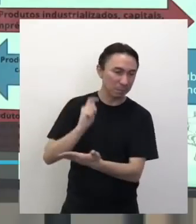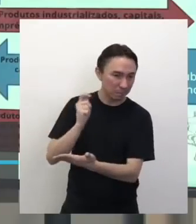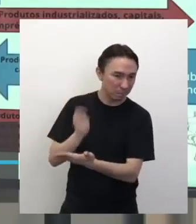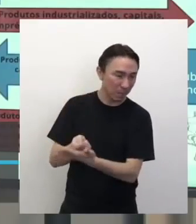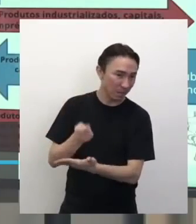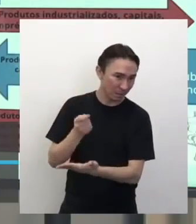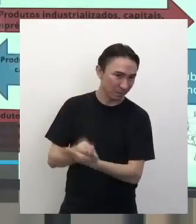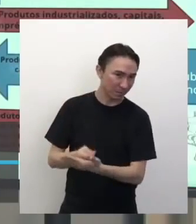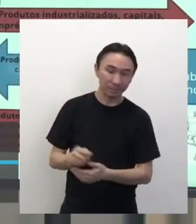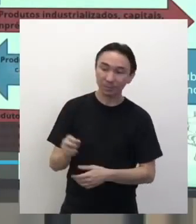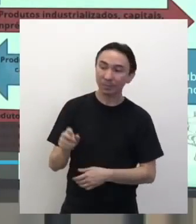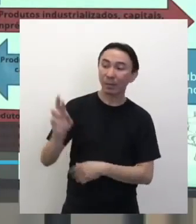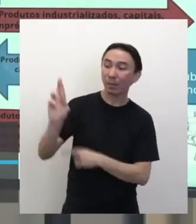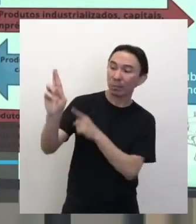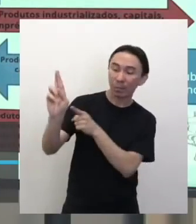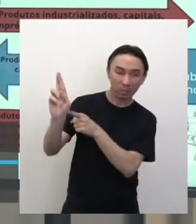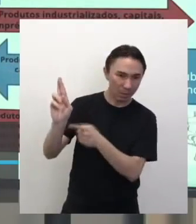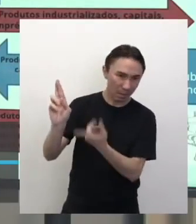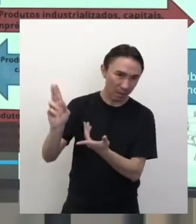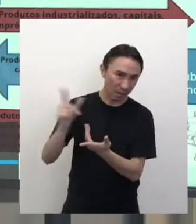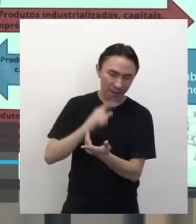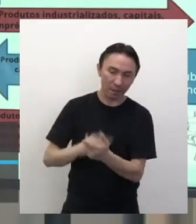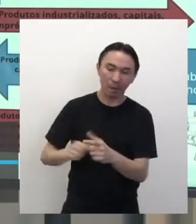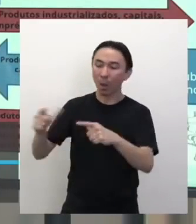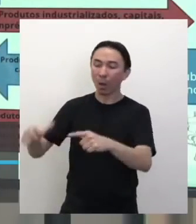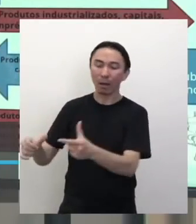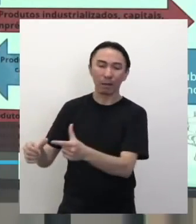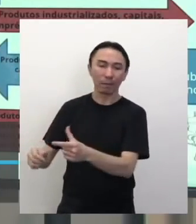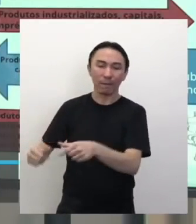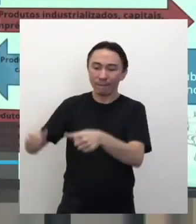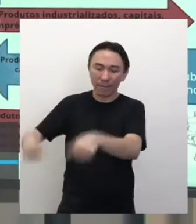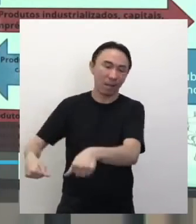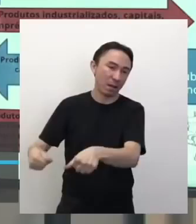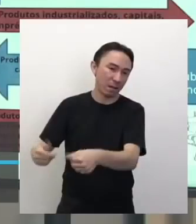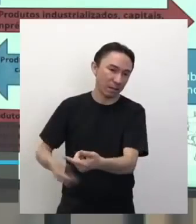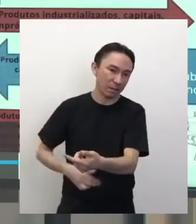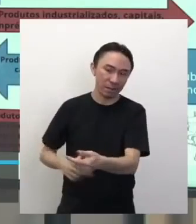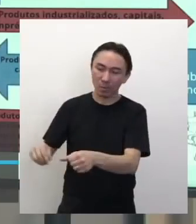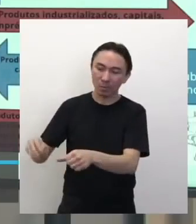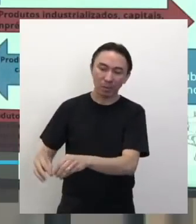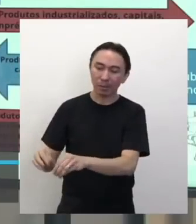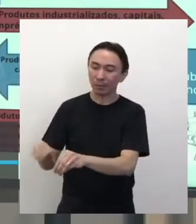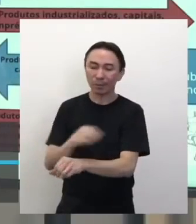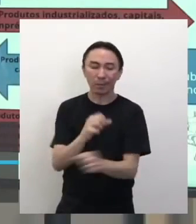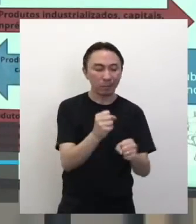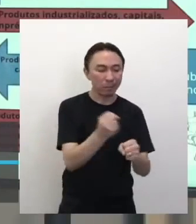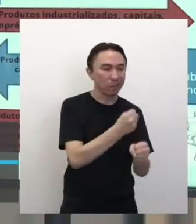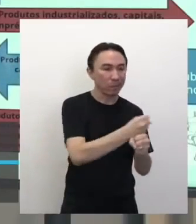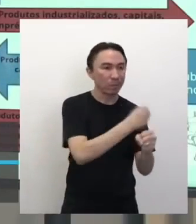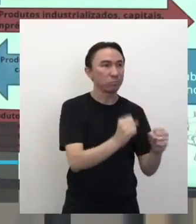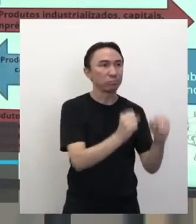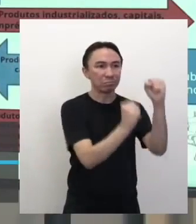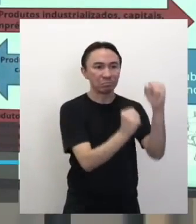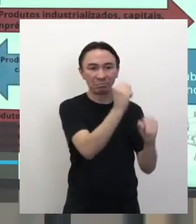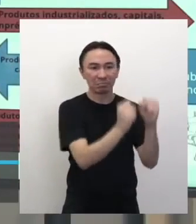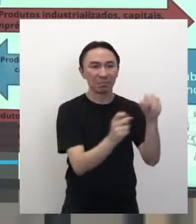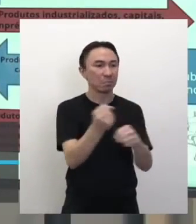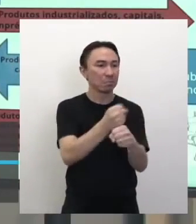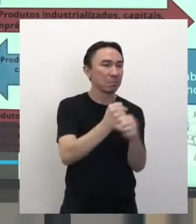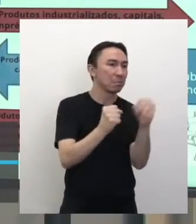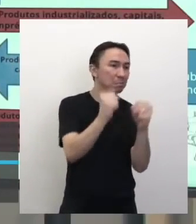empresa originalmente ela está, né? E ela monta lá suas filiais, né, que são, né,